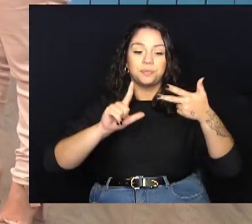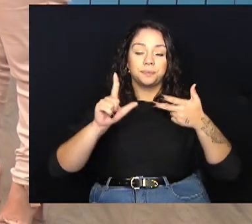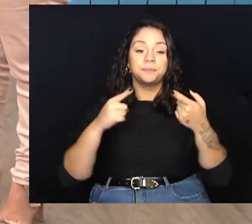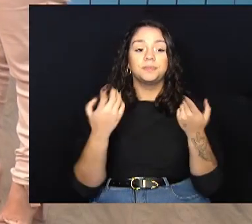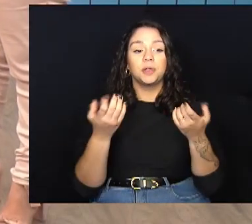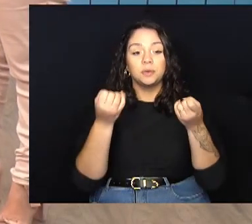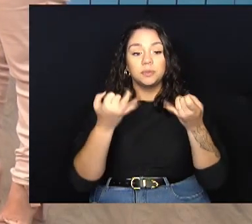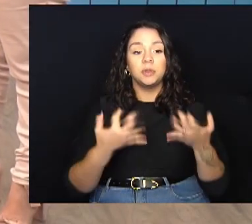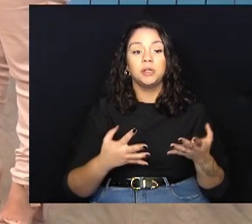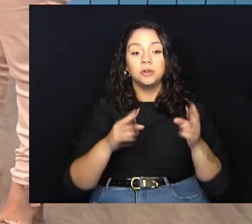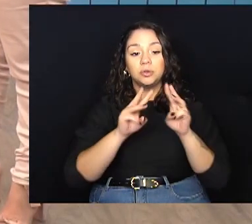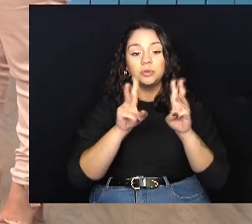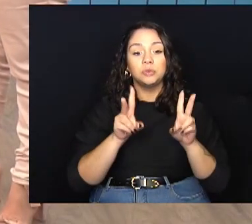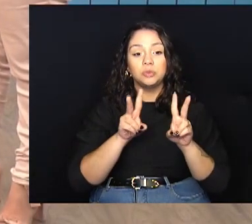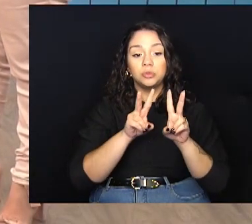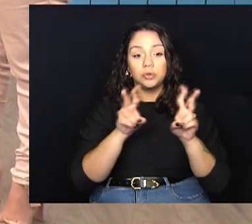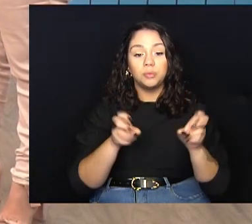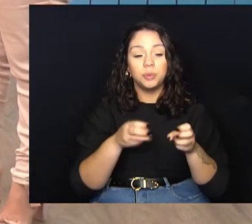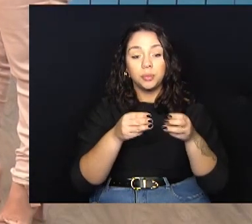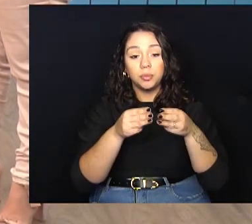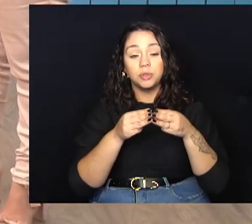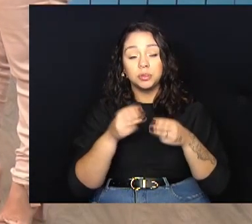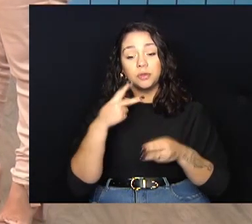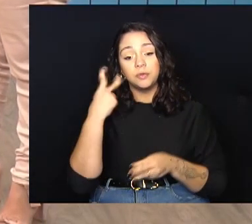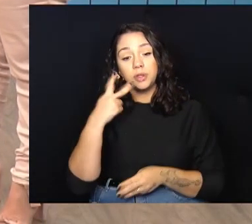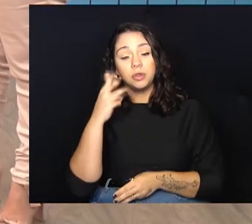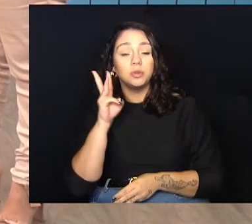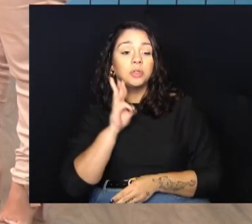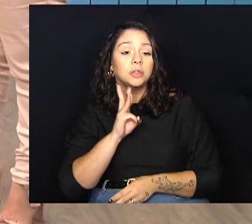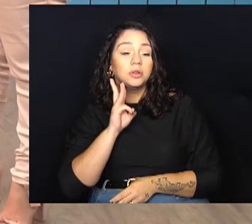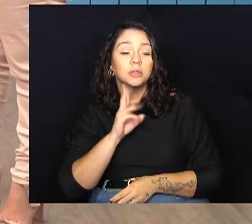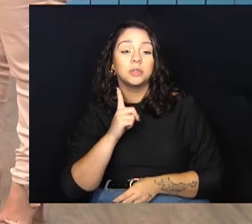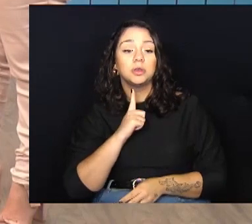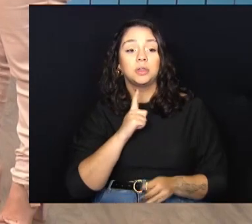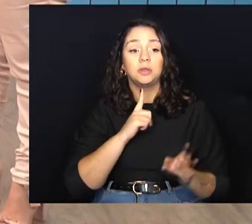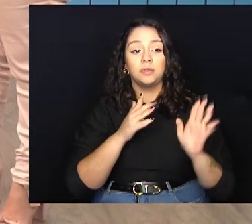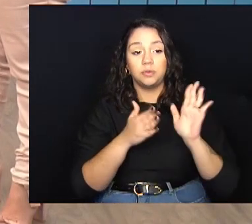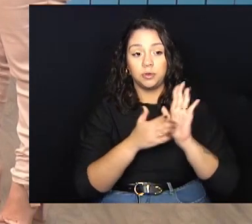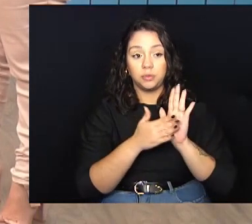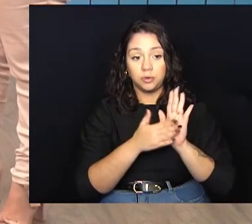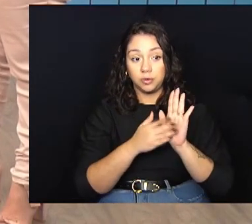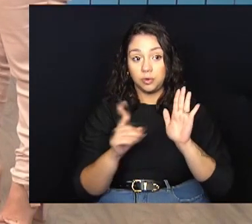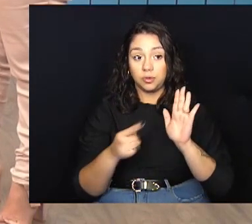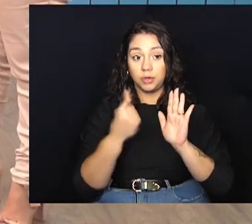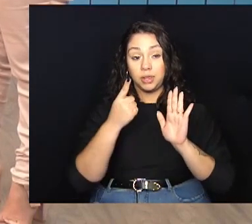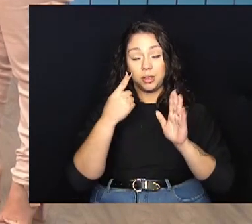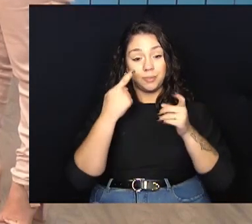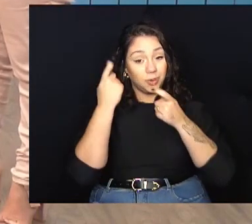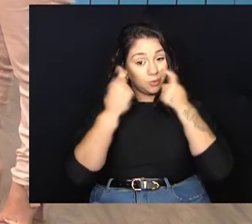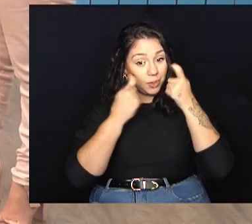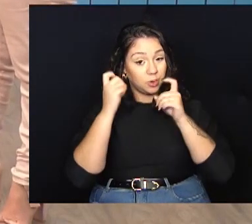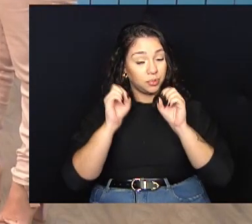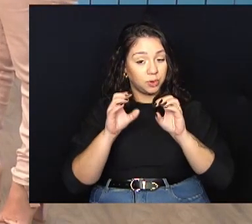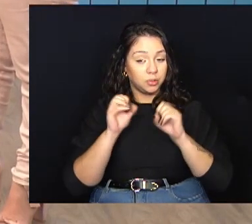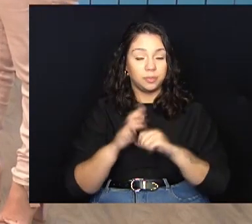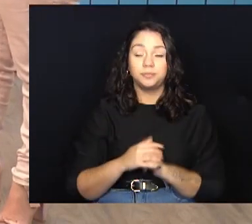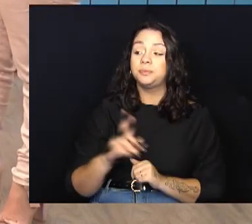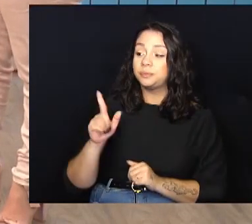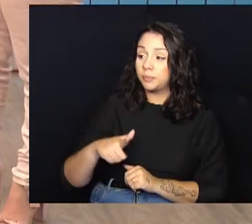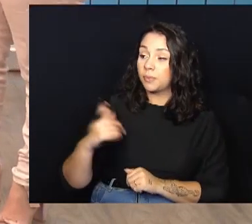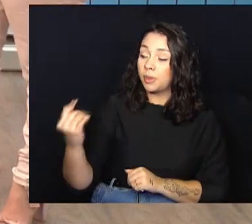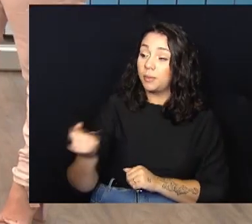falar emoção o vereador Cecílio Santos protocolou uma porque ele tá preocupado com a educação é importante a gente